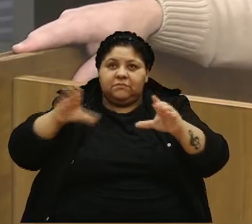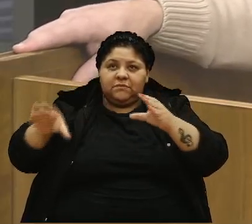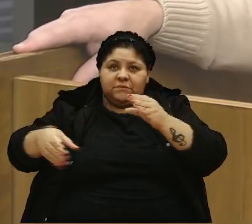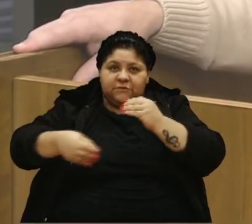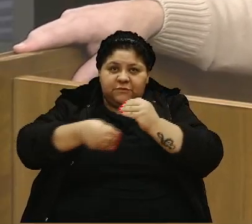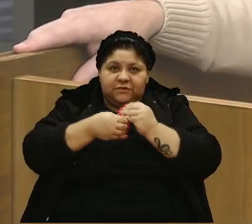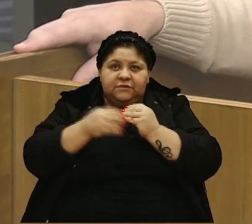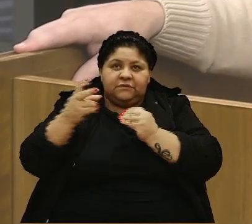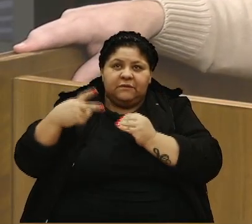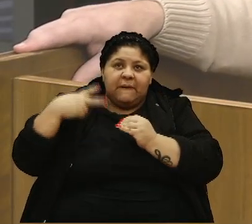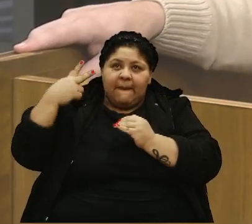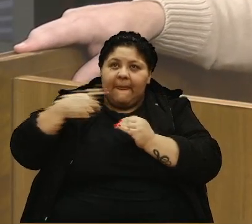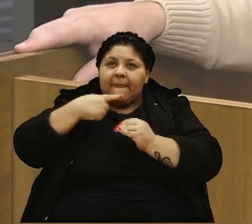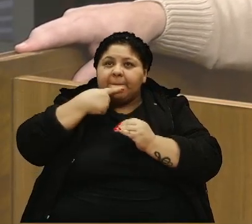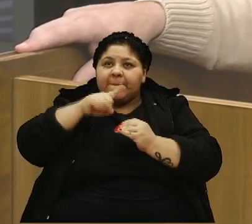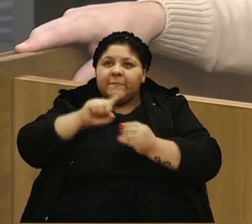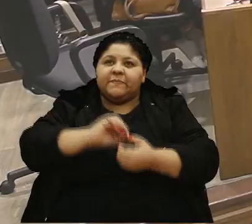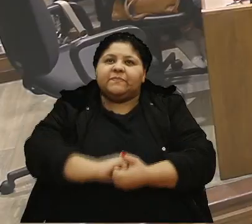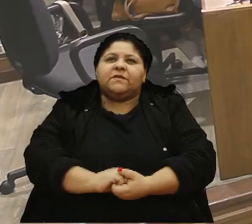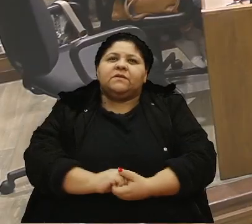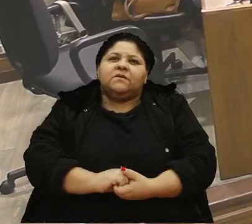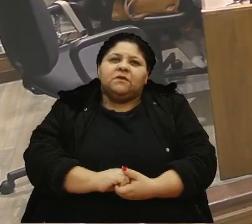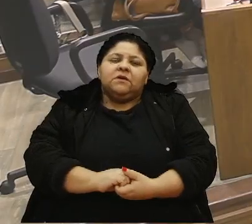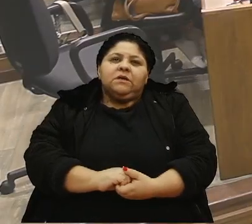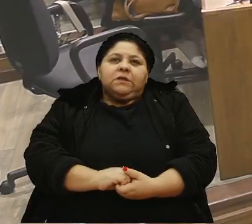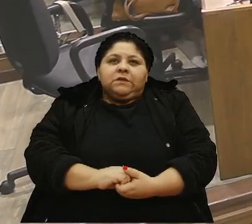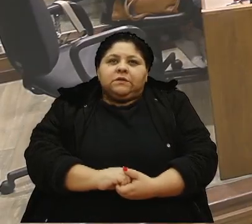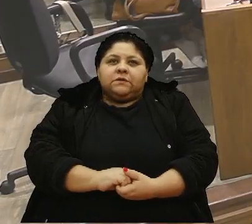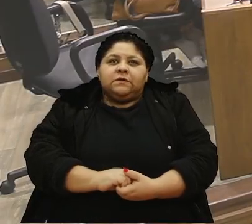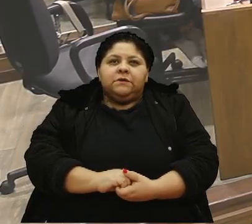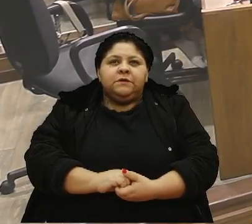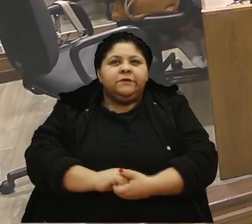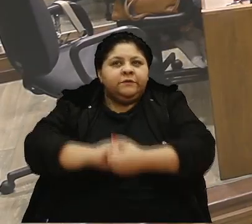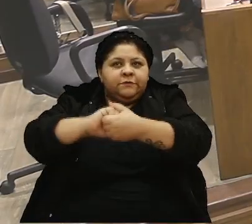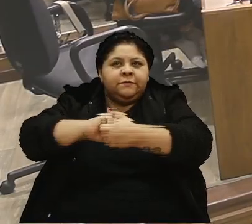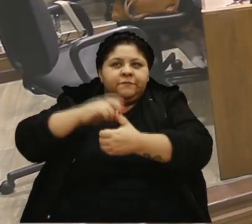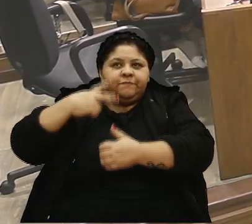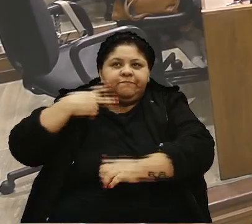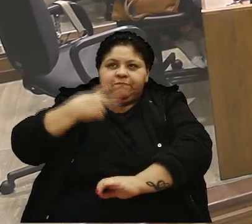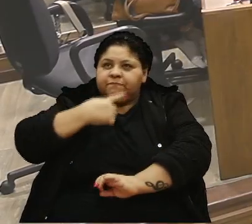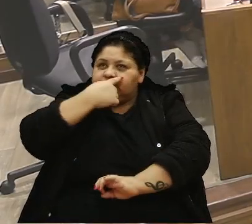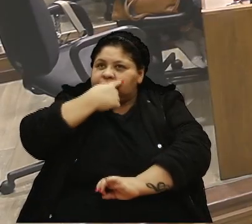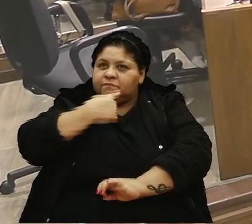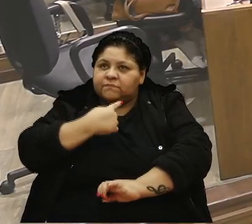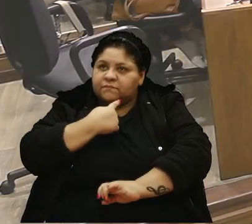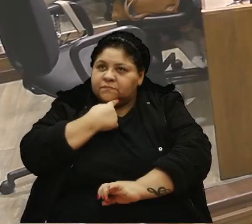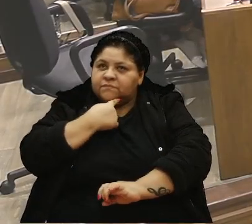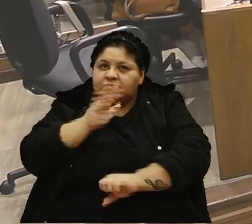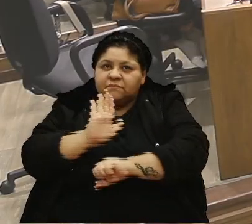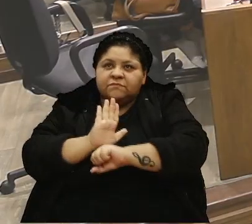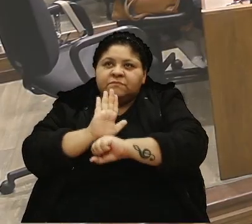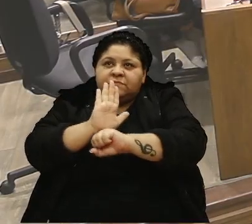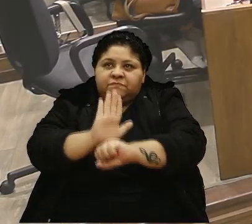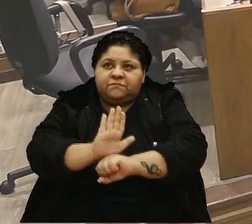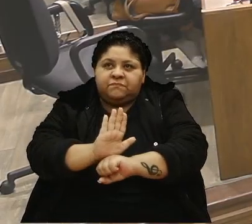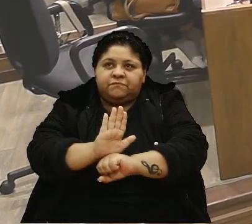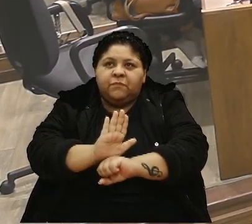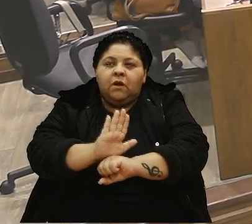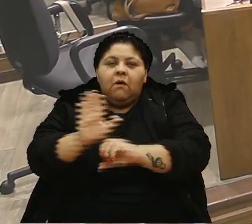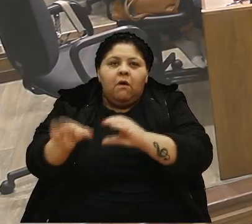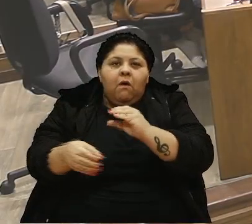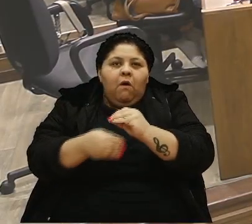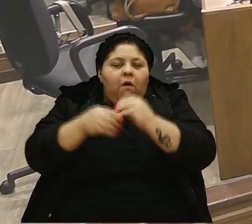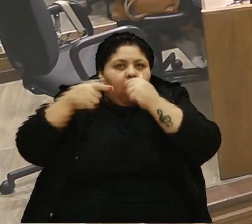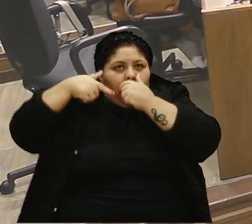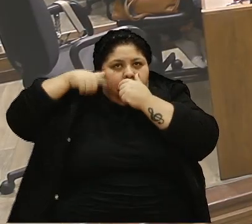a parte, vereador Caleb. Meus cumprimentos, vereador Wagner Petrini, cooperando com o que Vossa Excelência trouxe aqui.